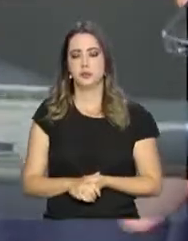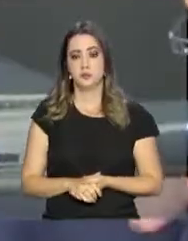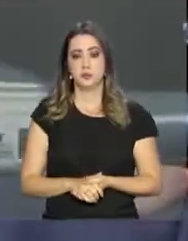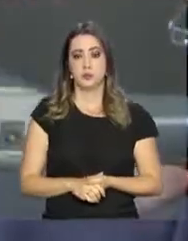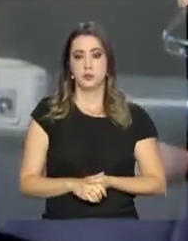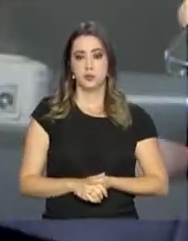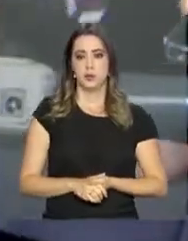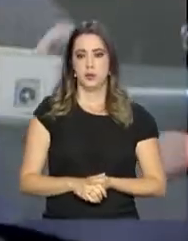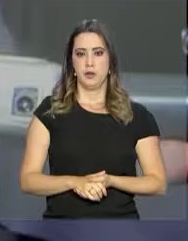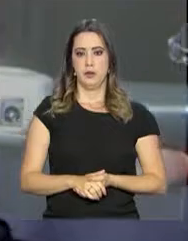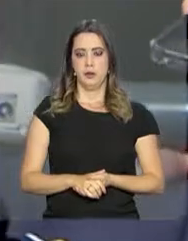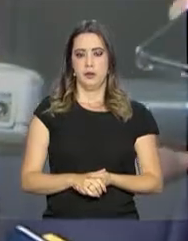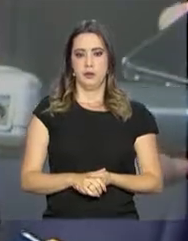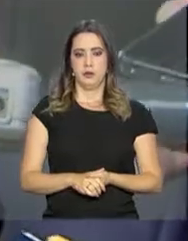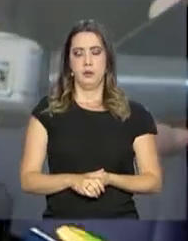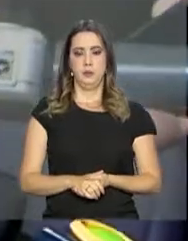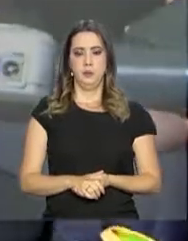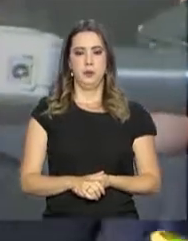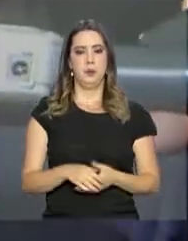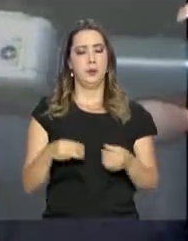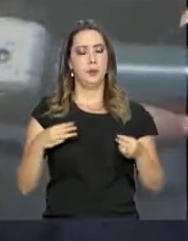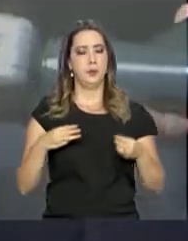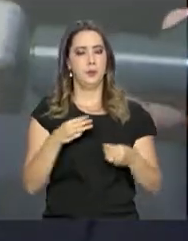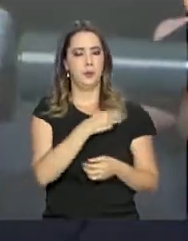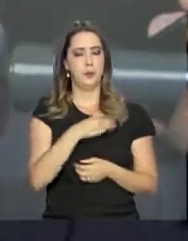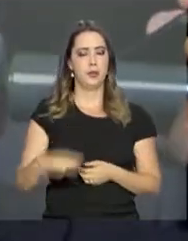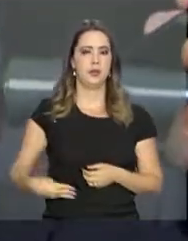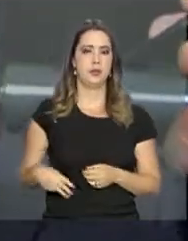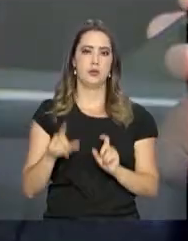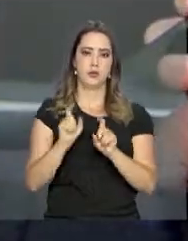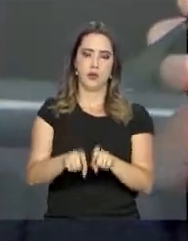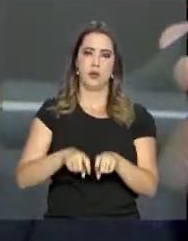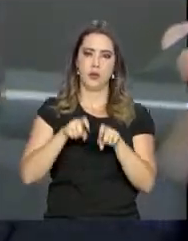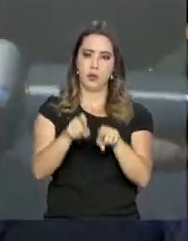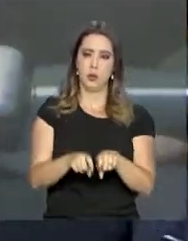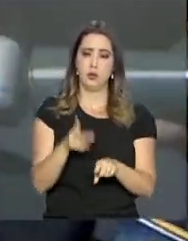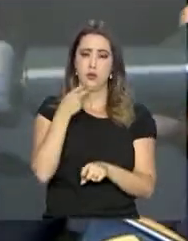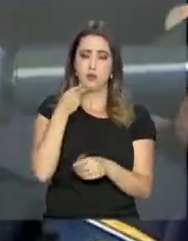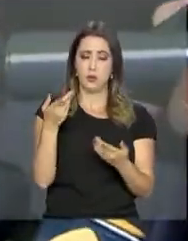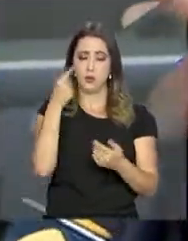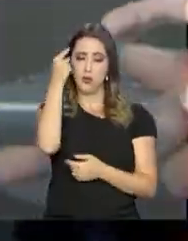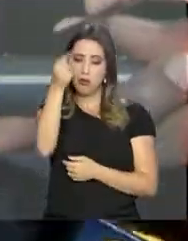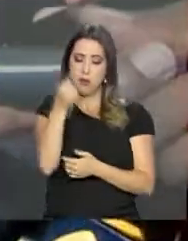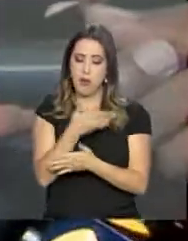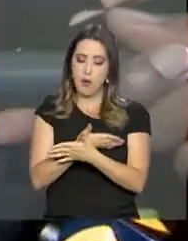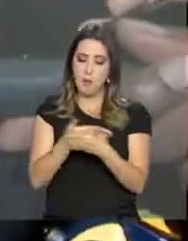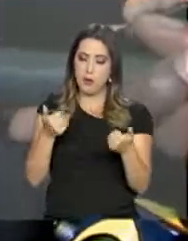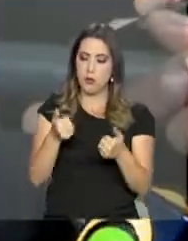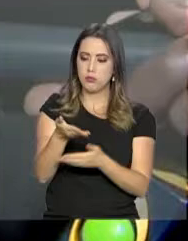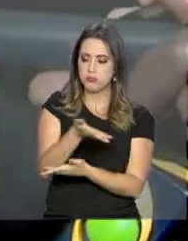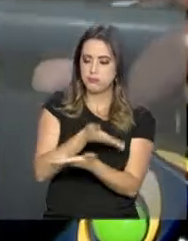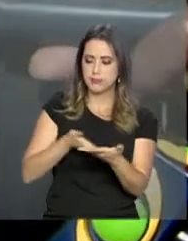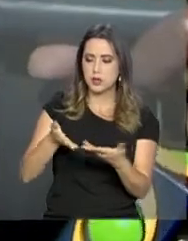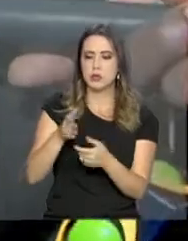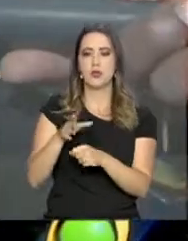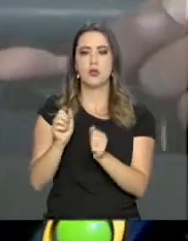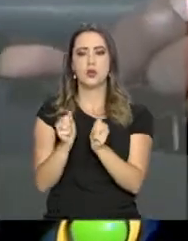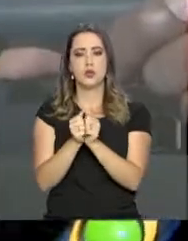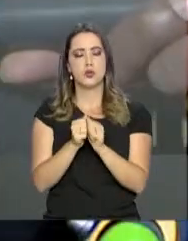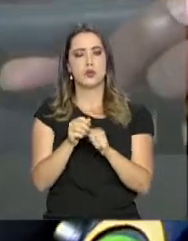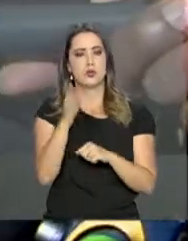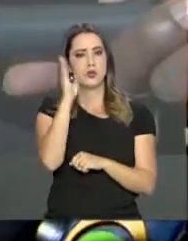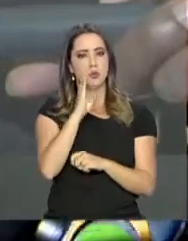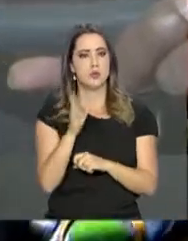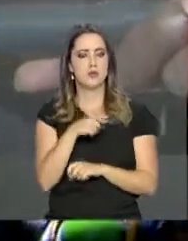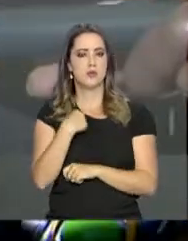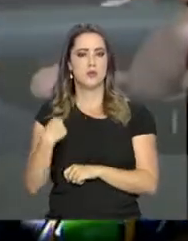da Agricultura disse que a ideia é aumentar as trocas comerciais com os chineses. O presidente Xi Jinping, sim, disse que vai